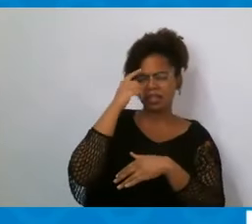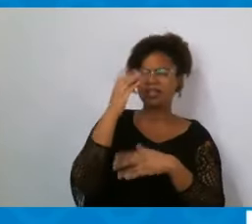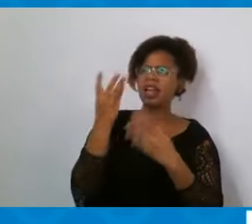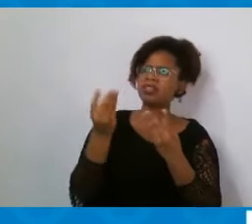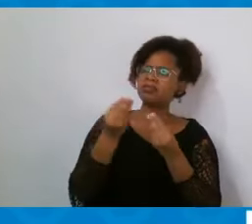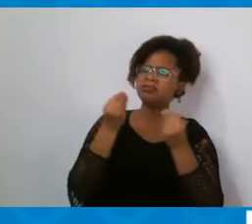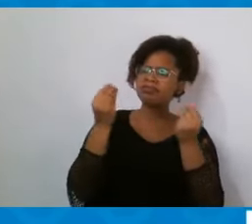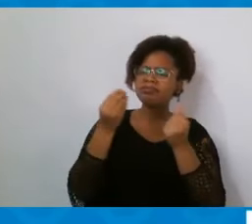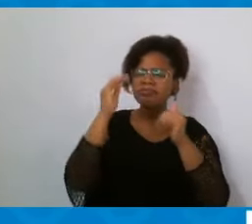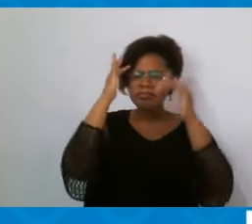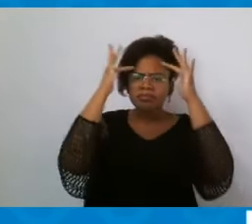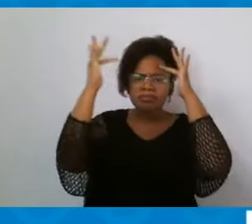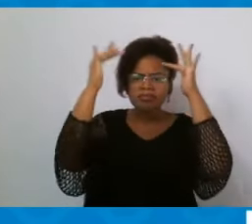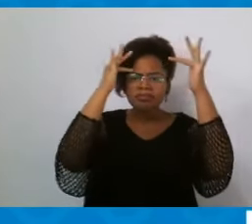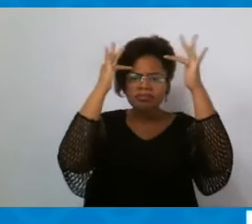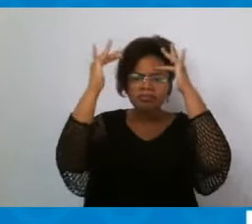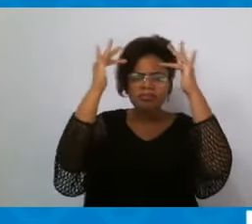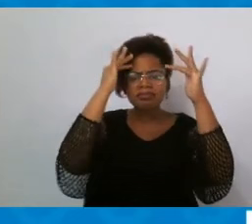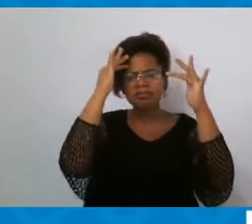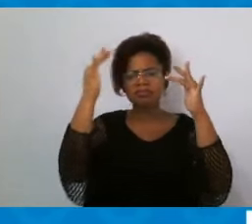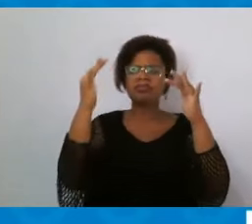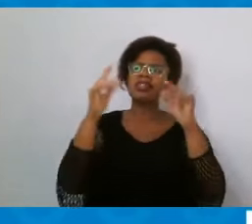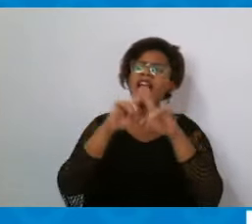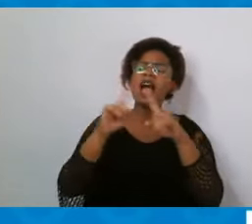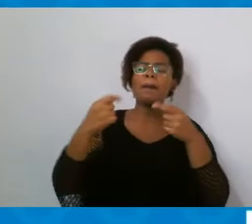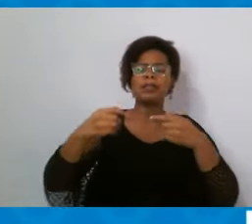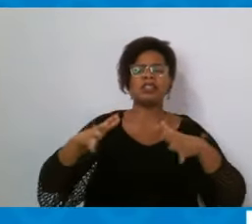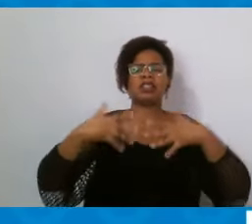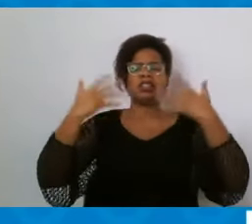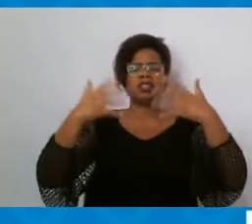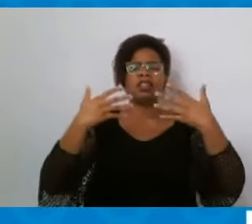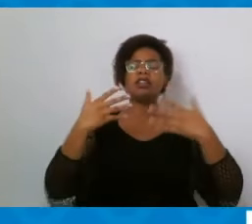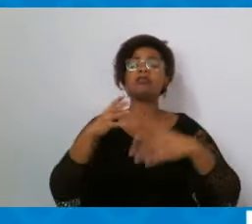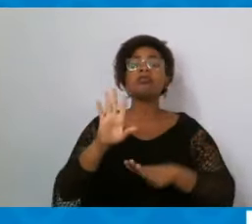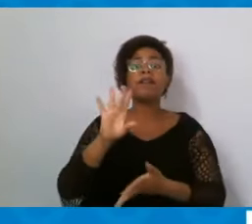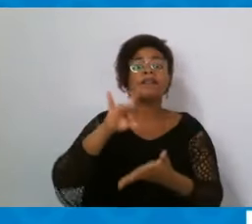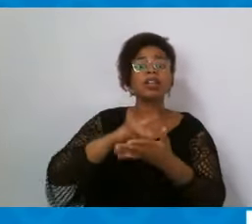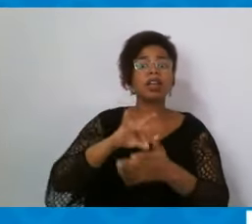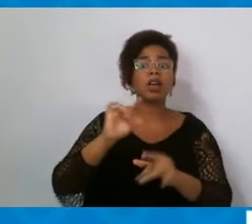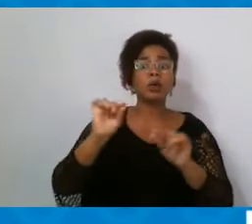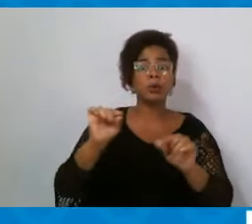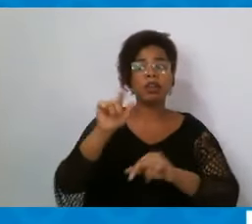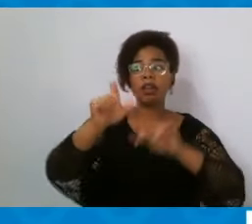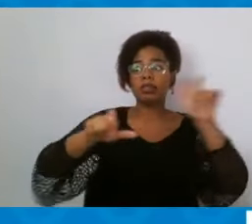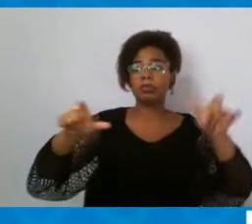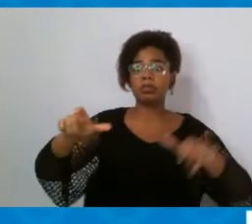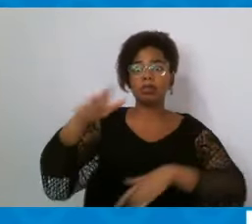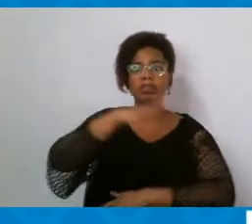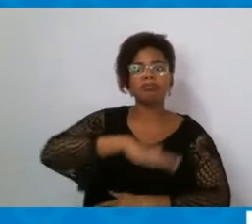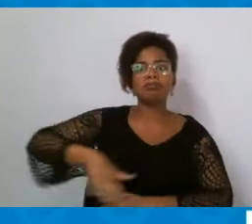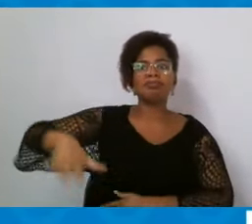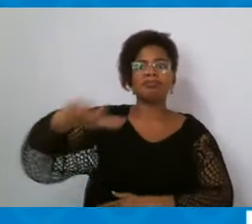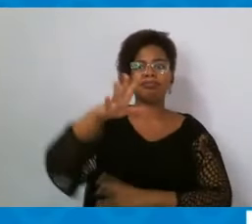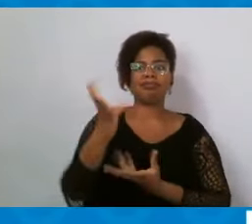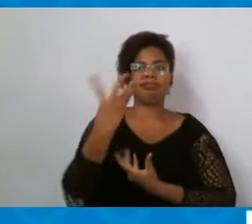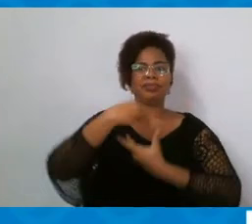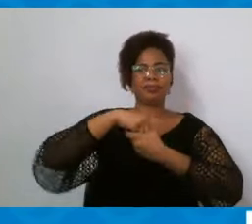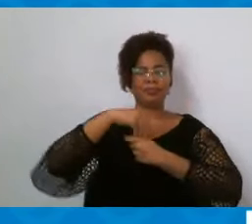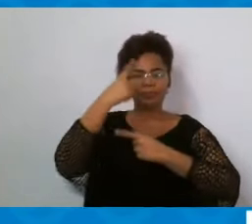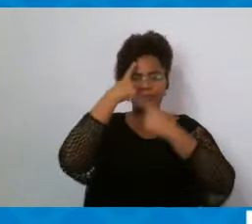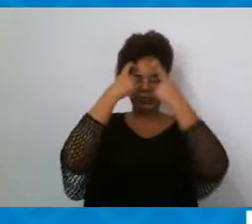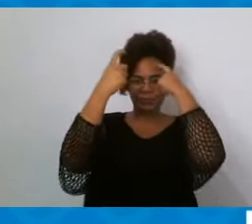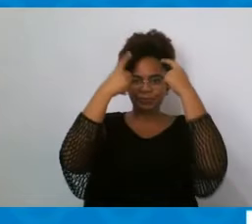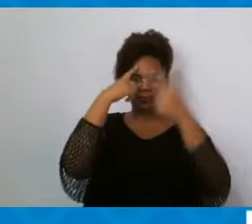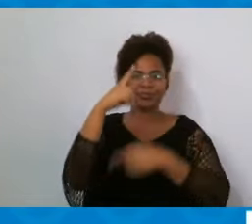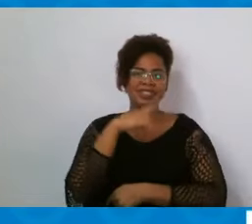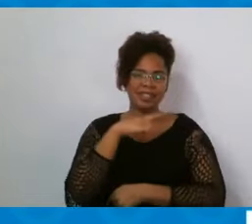dom. Todas as pessoas são criativas e criatividade pode ser trabalhada, exercitada. Não pode ser ensinada, porque não é uma